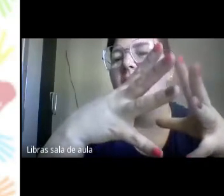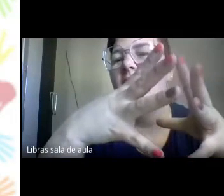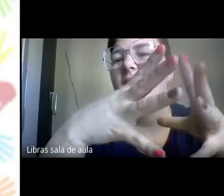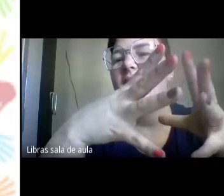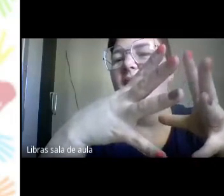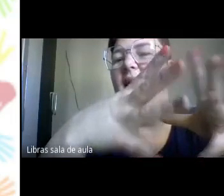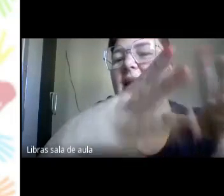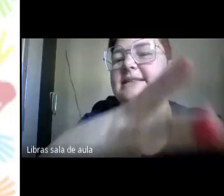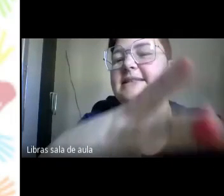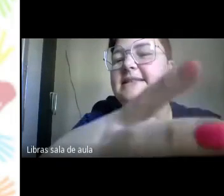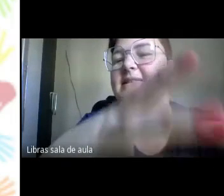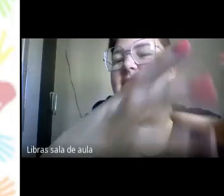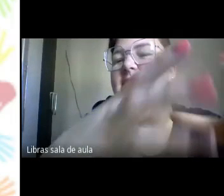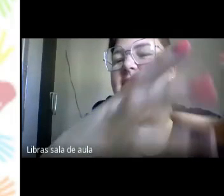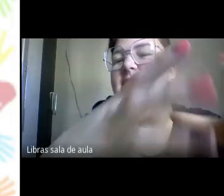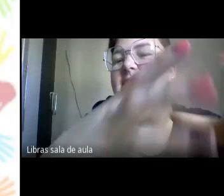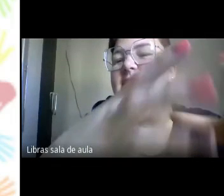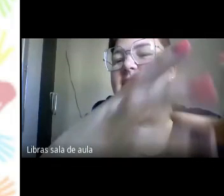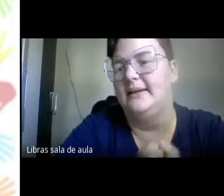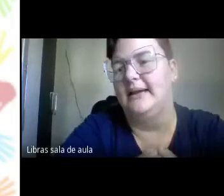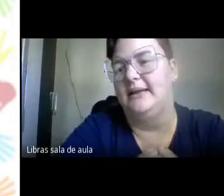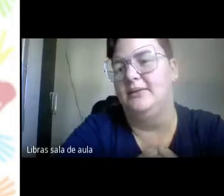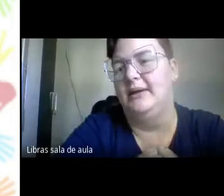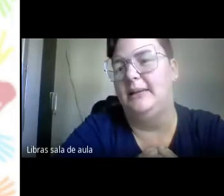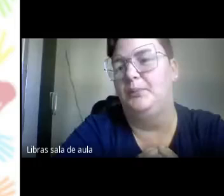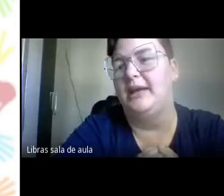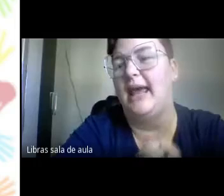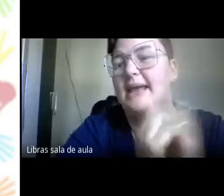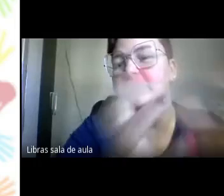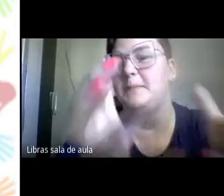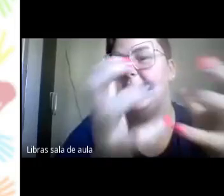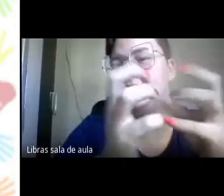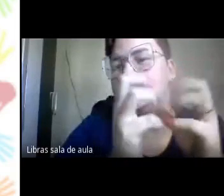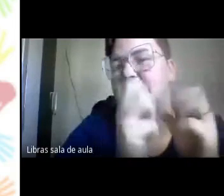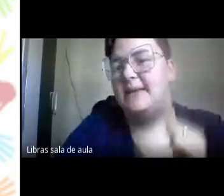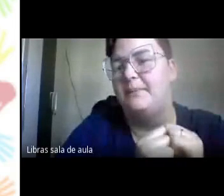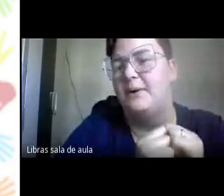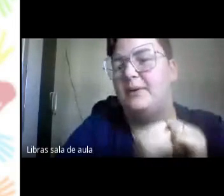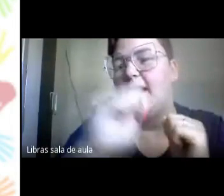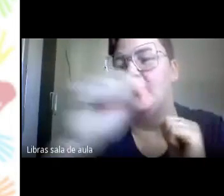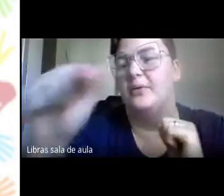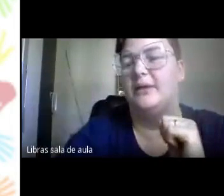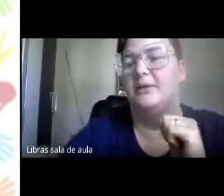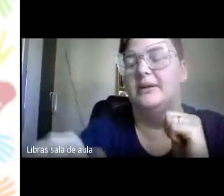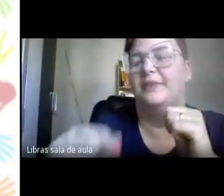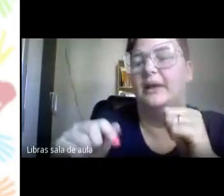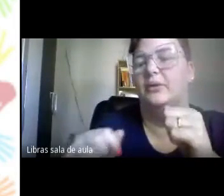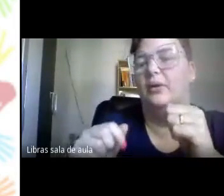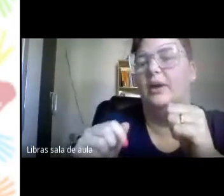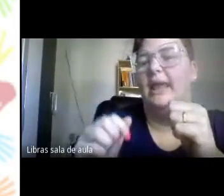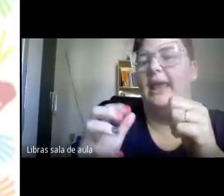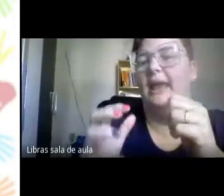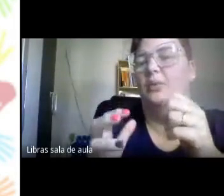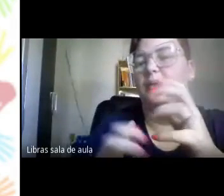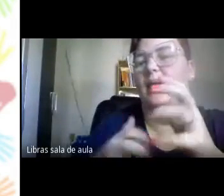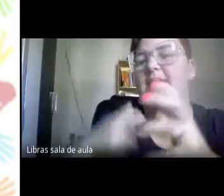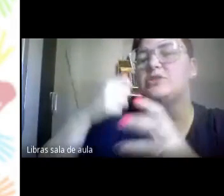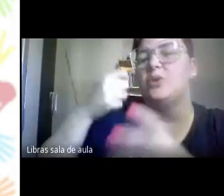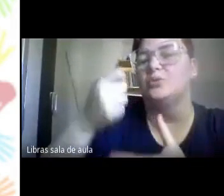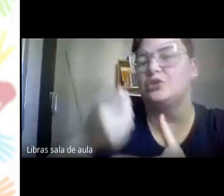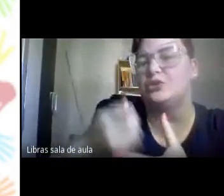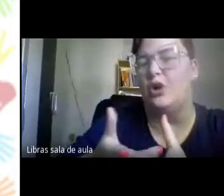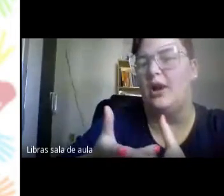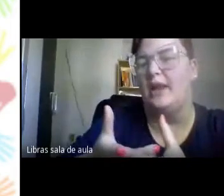né? Eles se sentem parte daquilo ali, porque eles participam. E algo que a Luana falou, quando